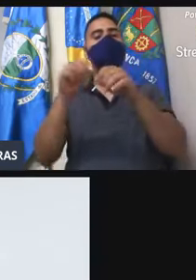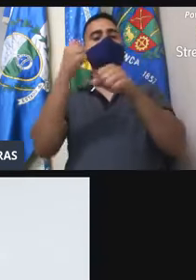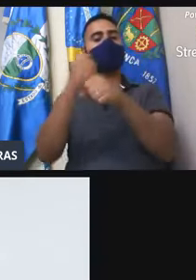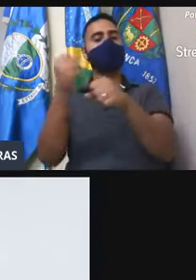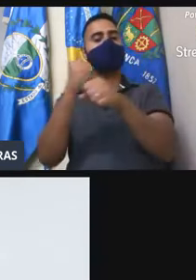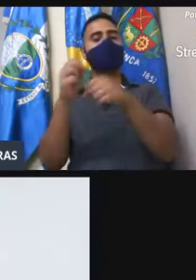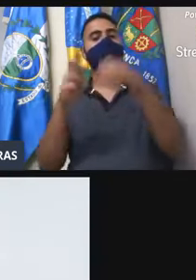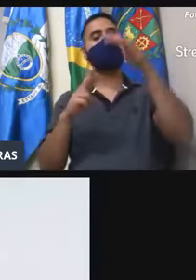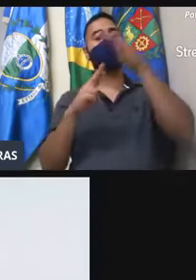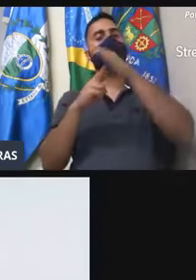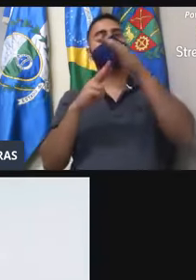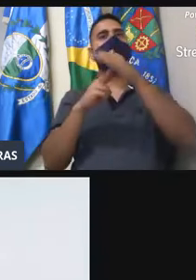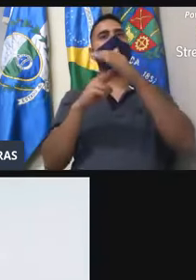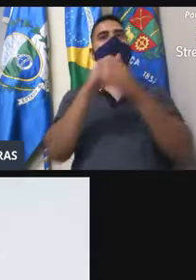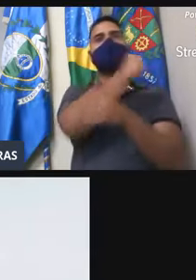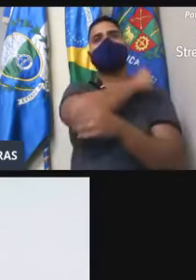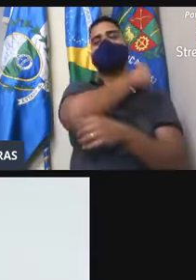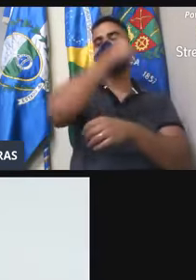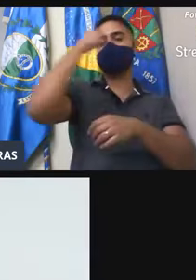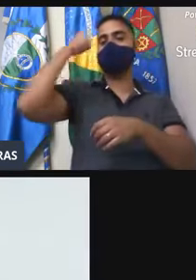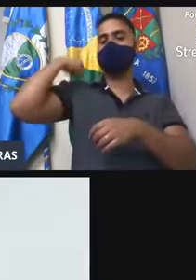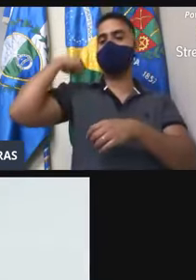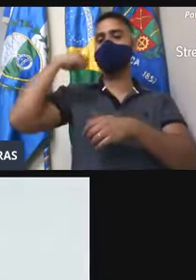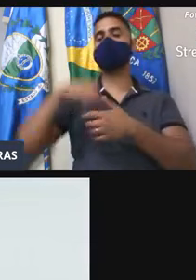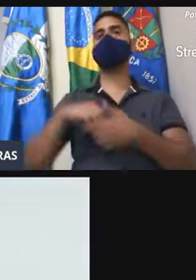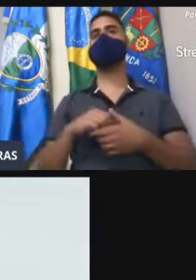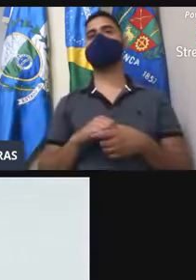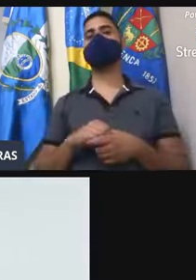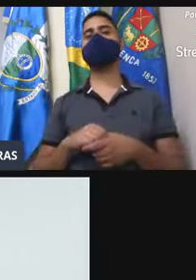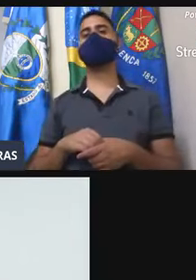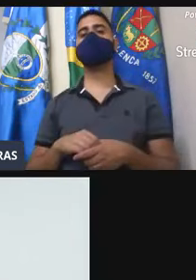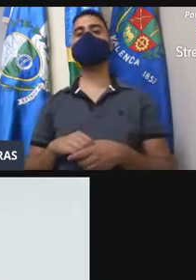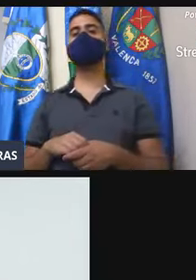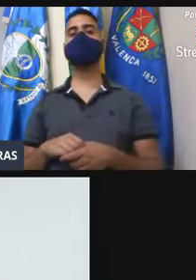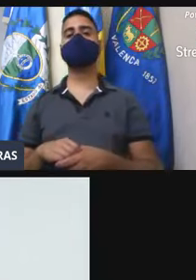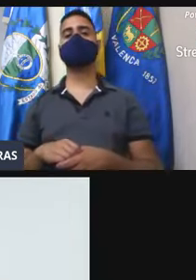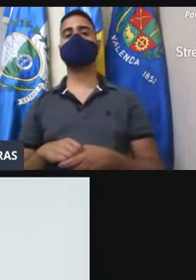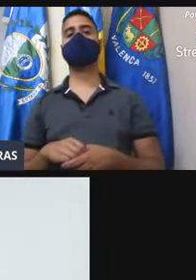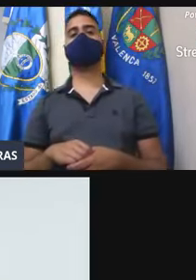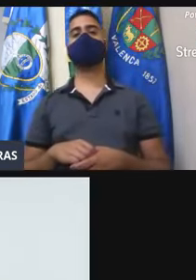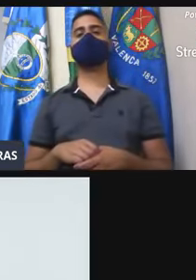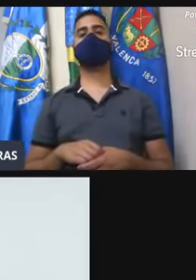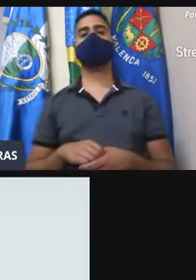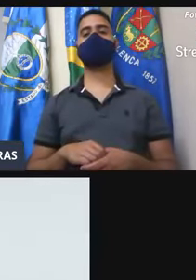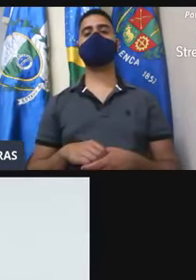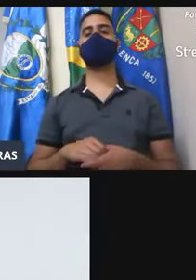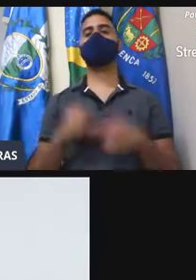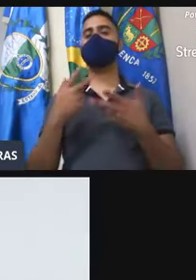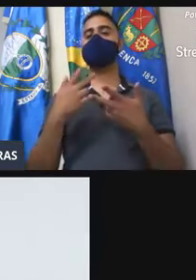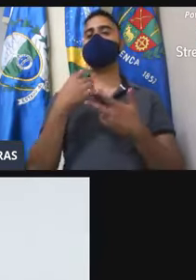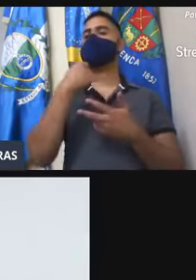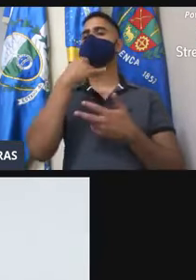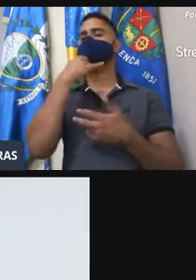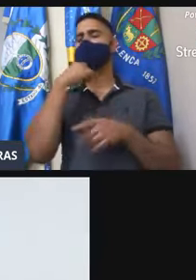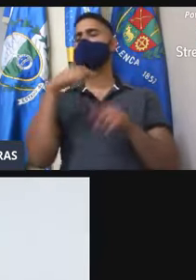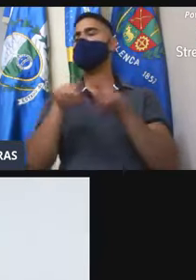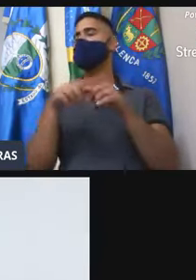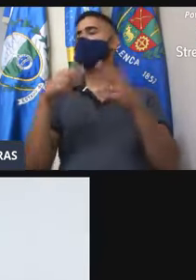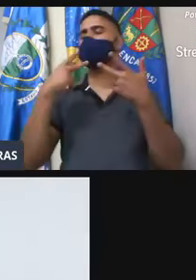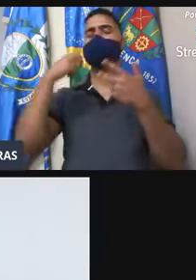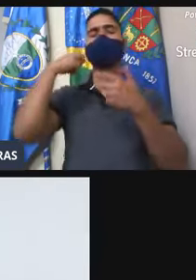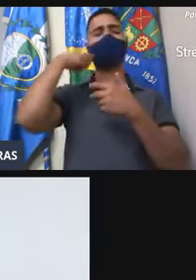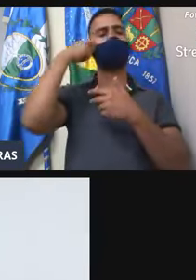da rodoviária de Santa Isabel. Né? A rodoviária, de certa forma, né, lamentável, tá até uma vergonha